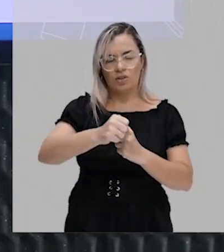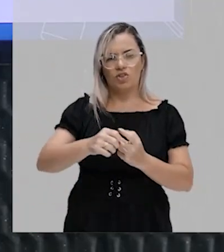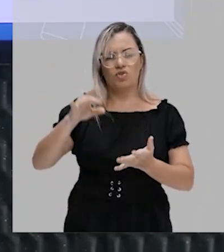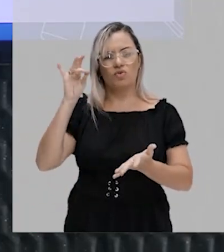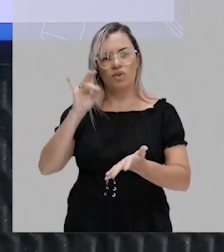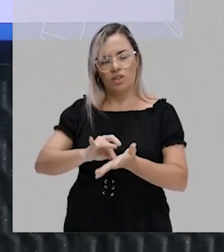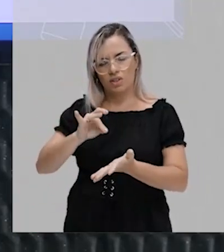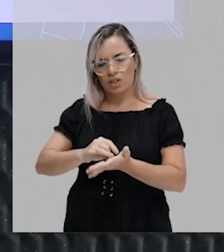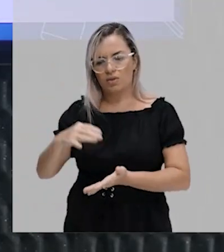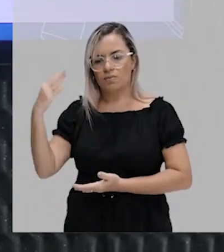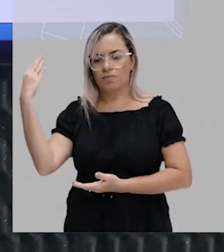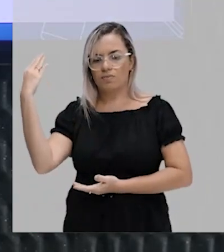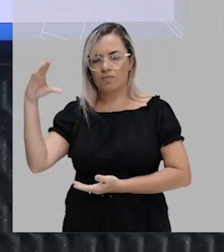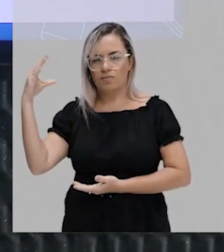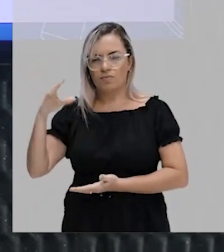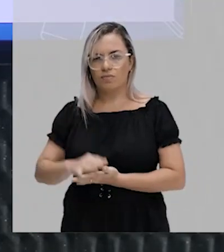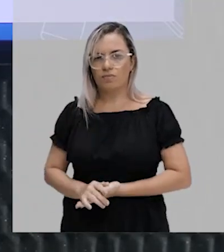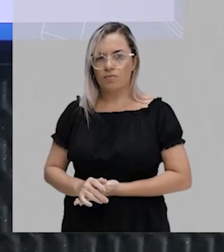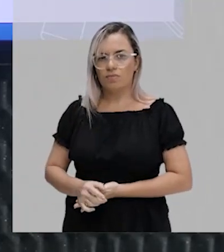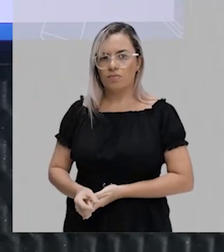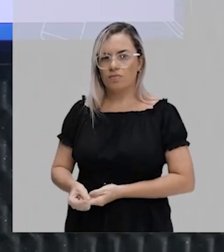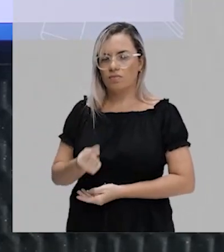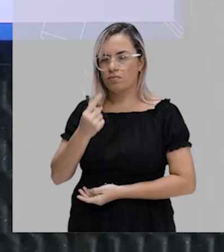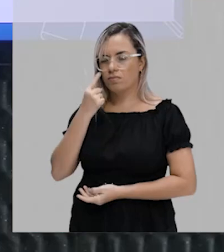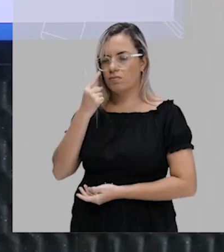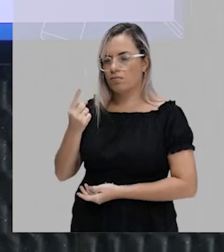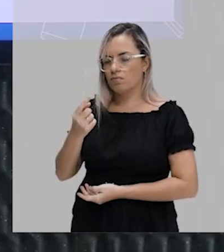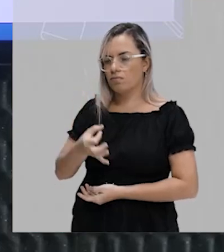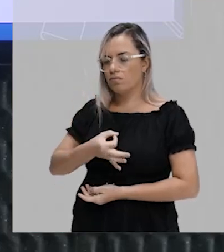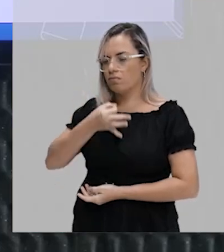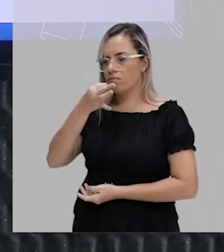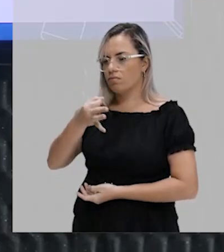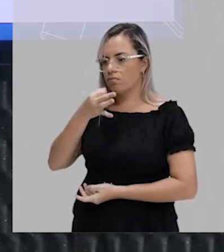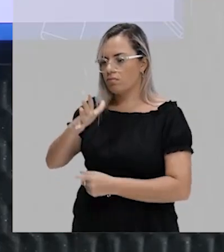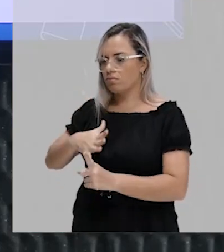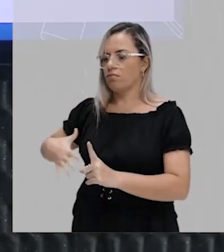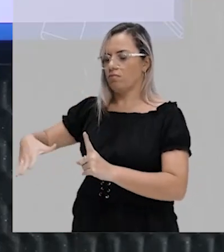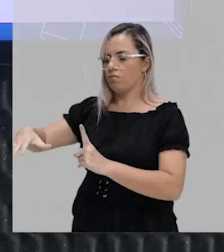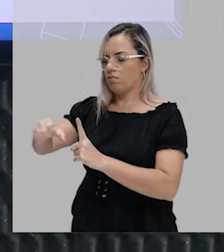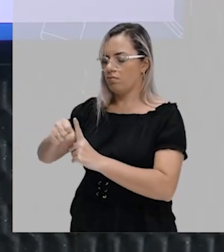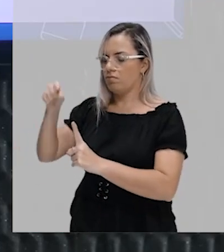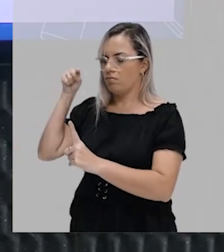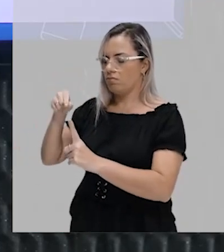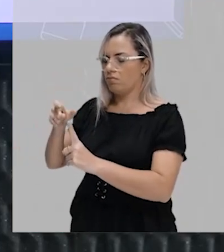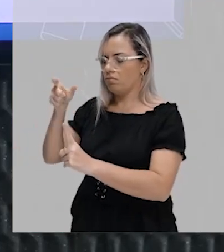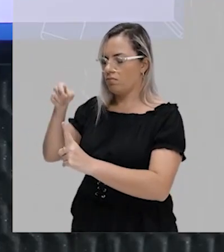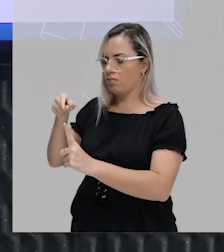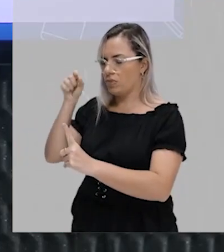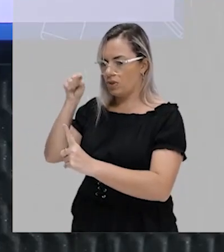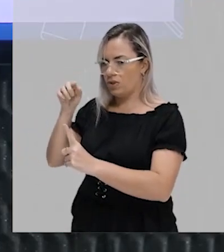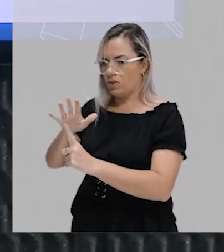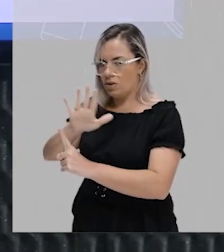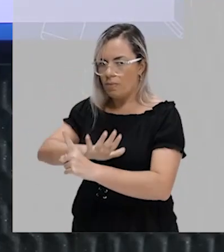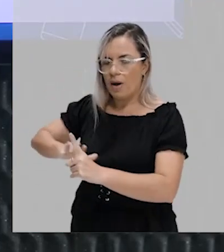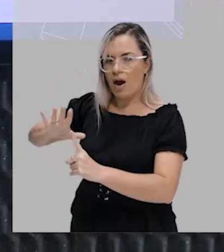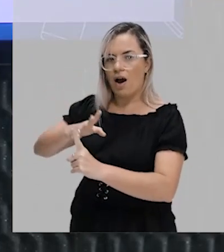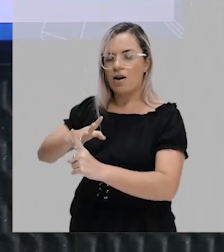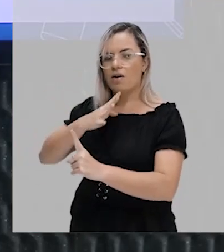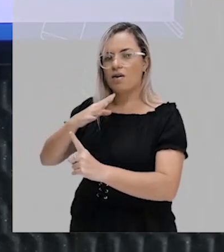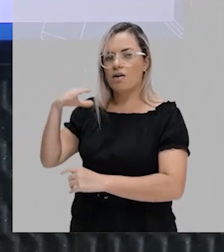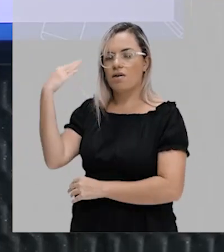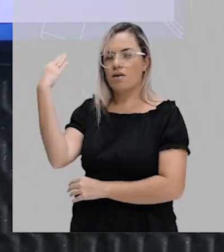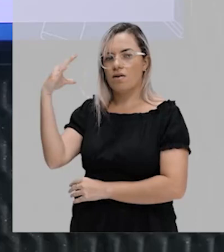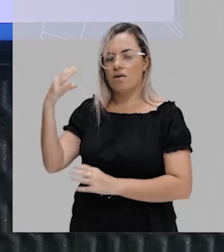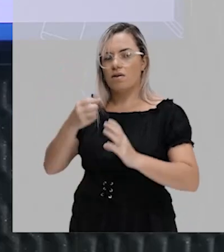ciência. Olhar para a sociologia e dizer, olha, sociologia, a partir de agora, você é de fato uma área do conhecimento